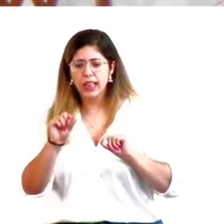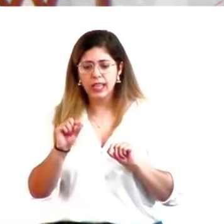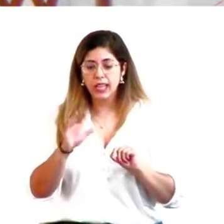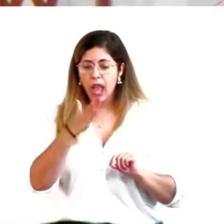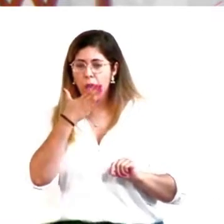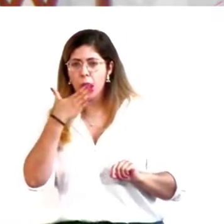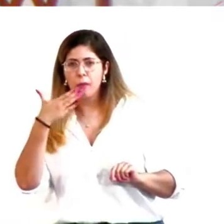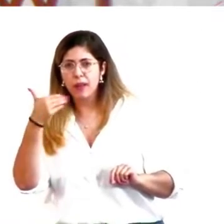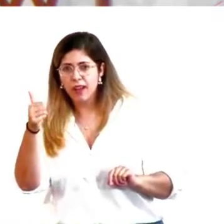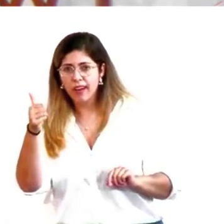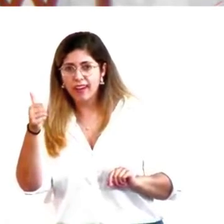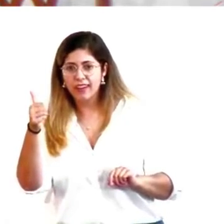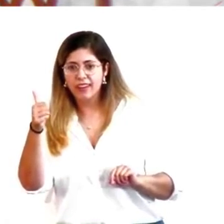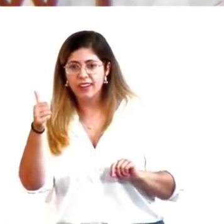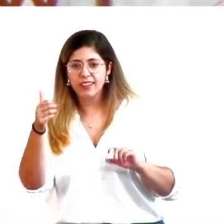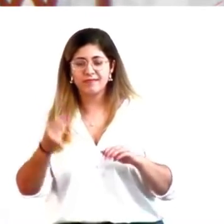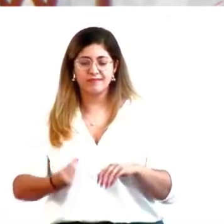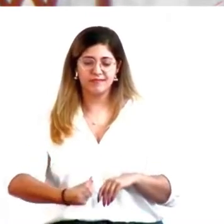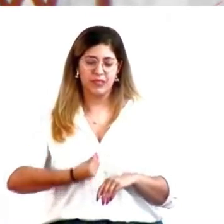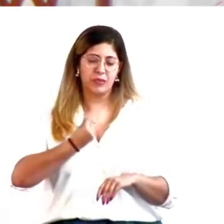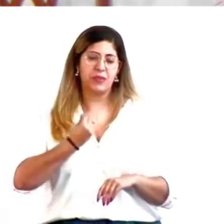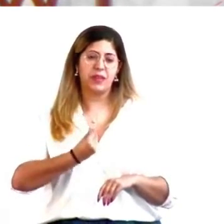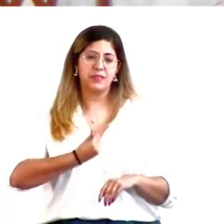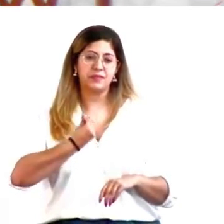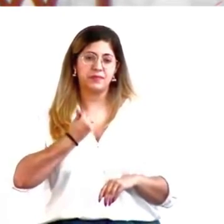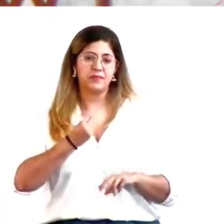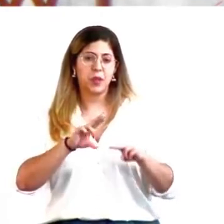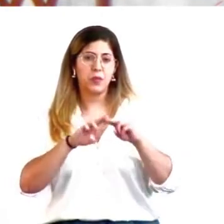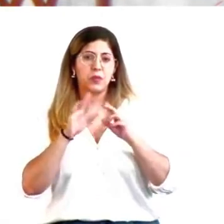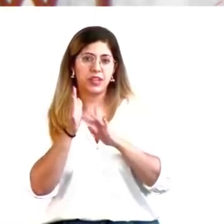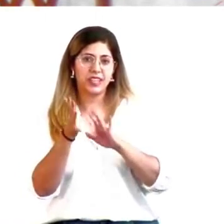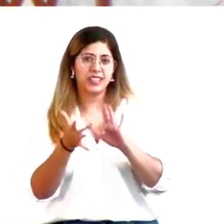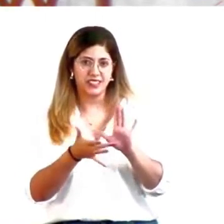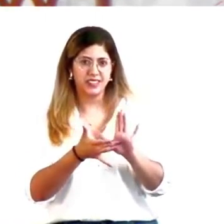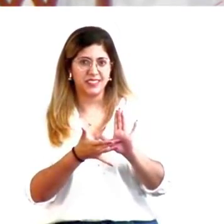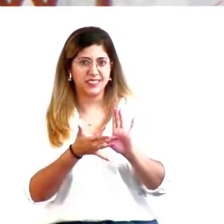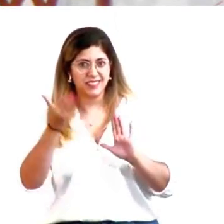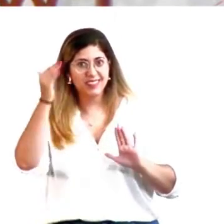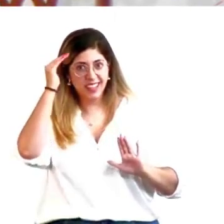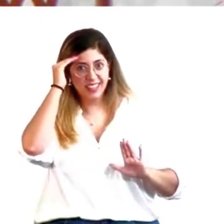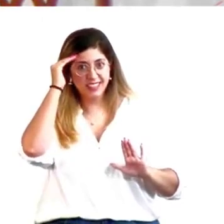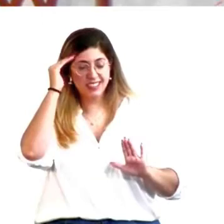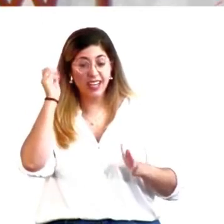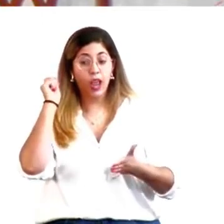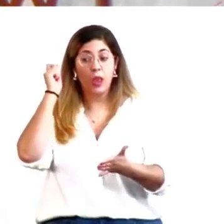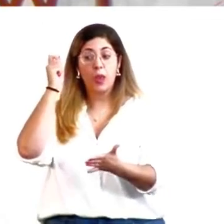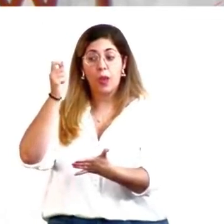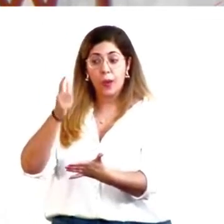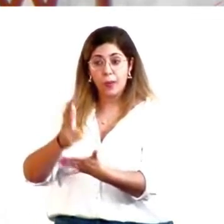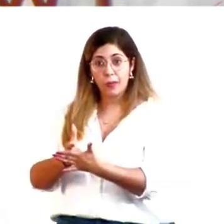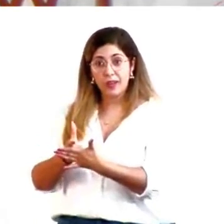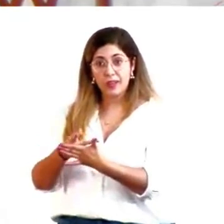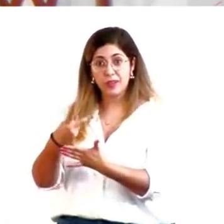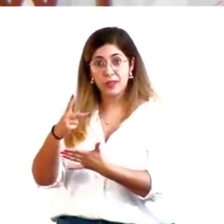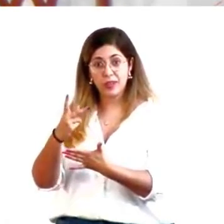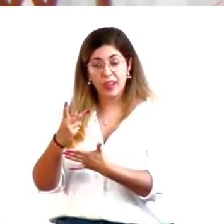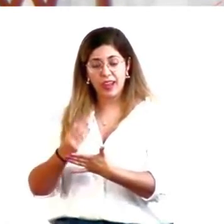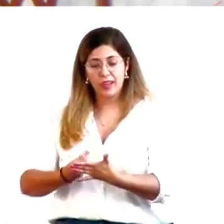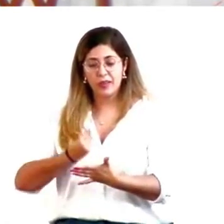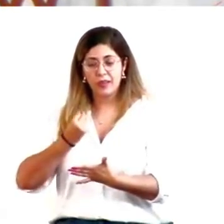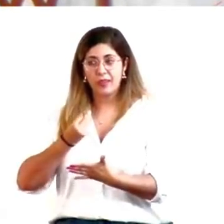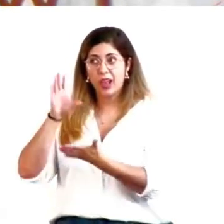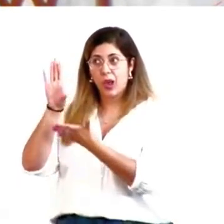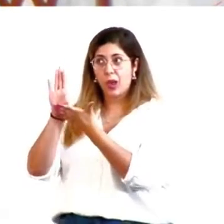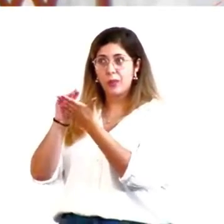melhor forma de viver. Como? Comprando e desenvolvendo as virtudes de